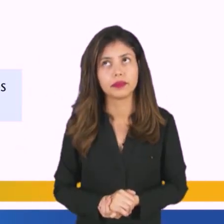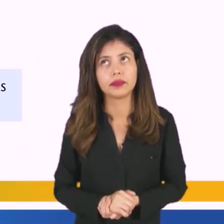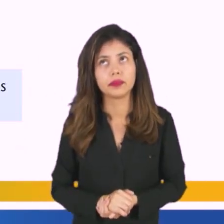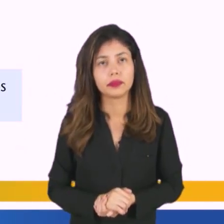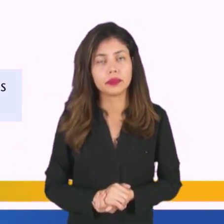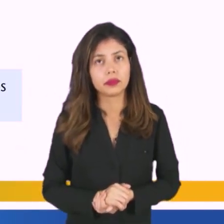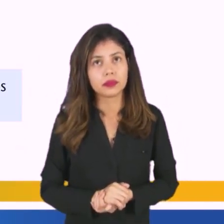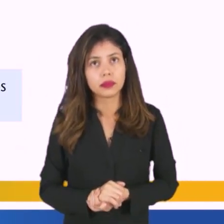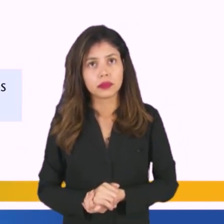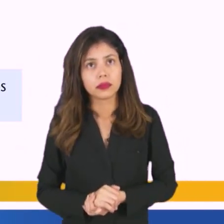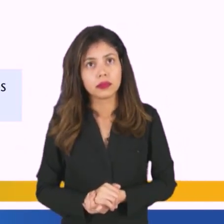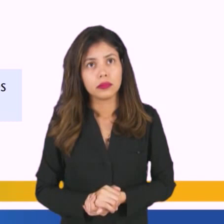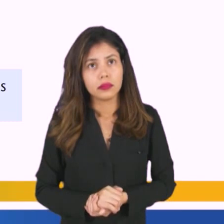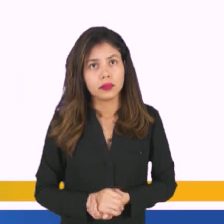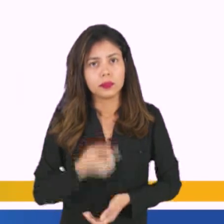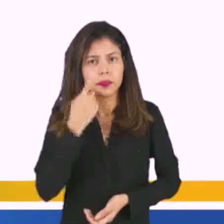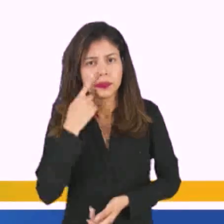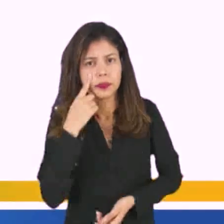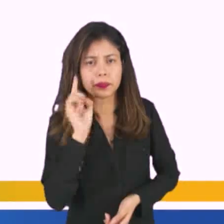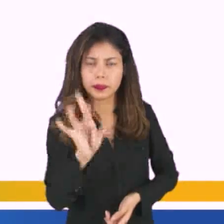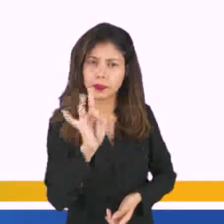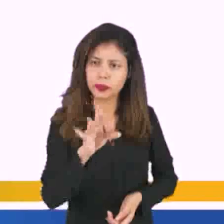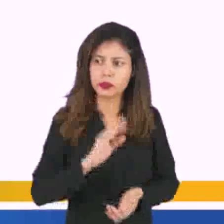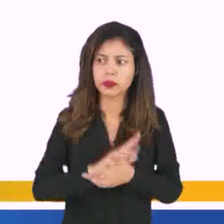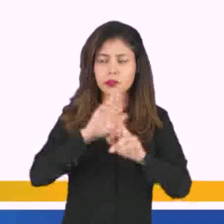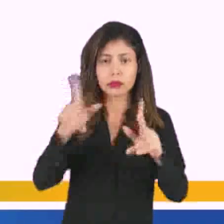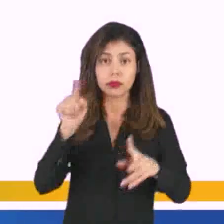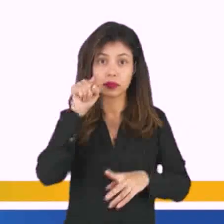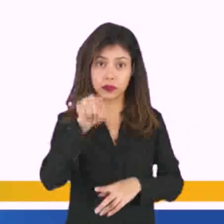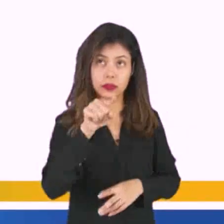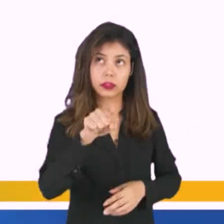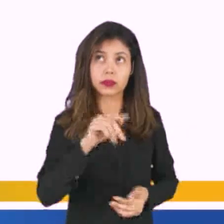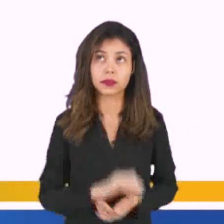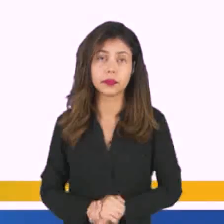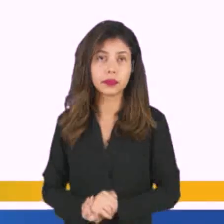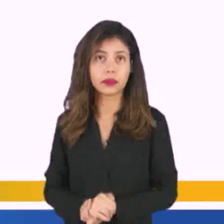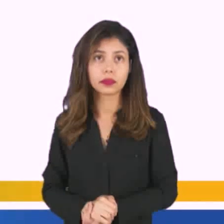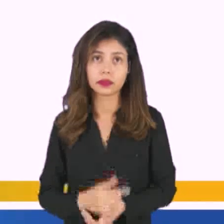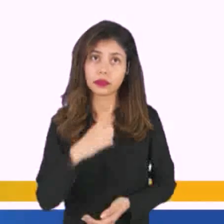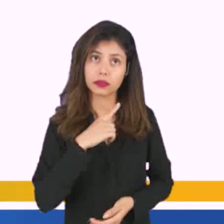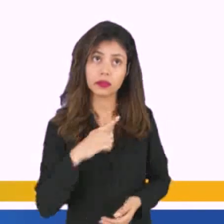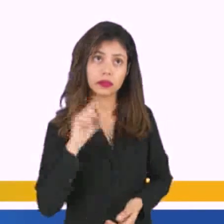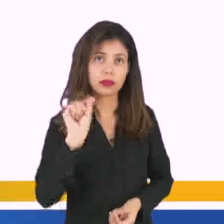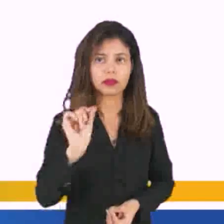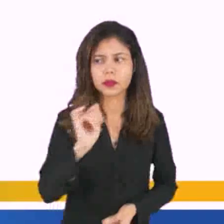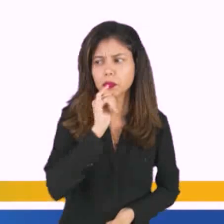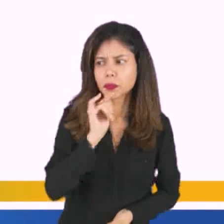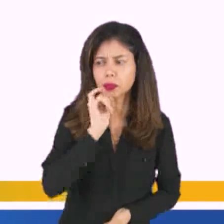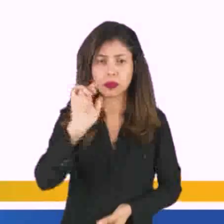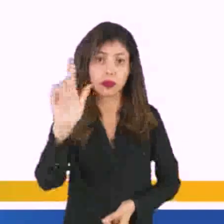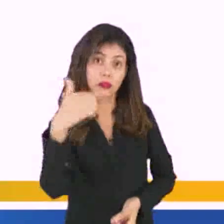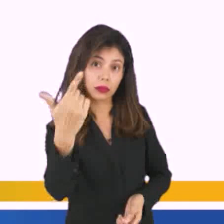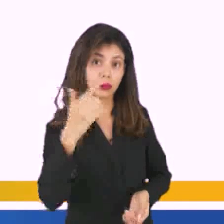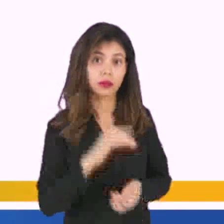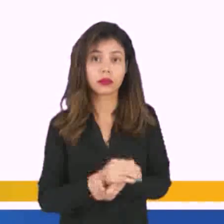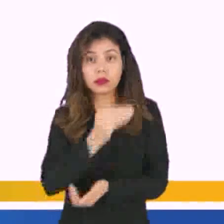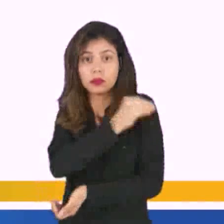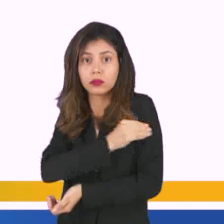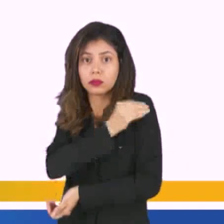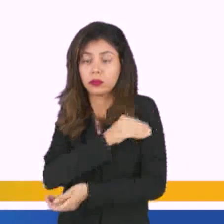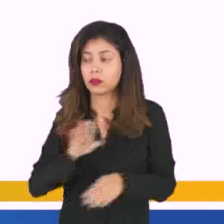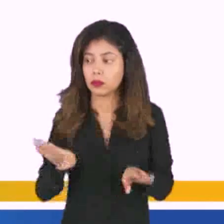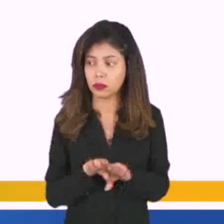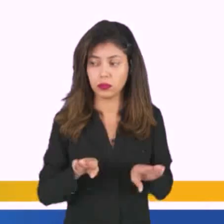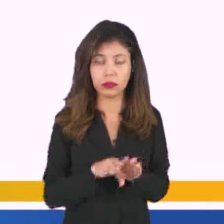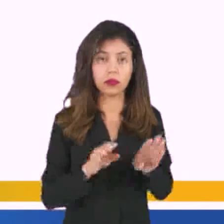Então, olha só, essa fórmula é diferente dessa. Então, aqui nós temos outro exemplo de um álcool, as propriedades, a fórmula